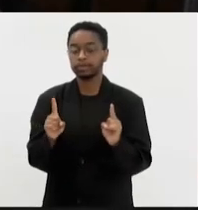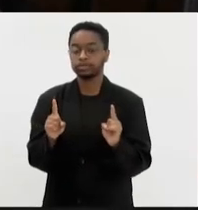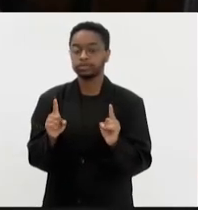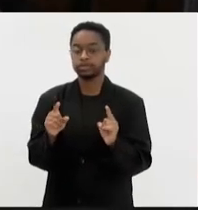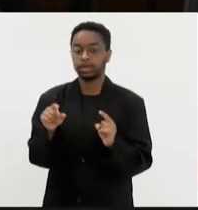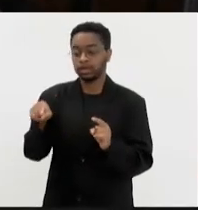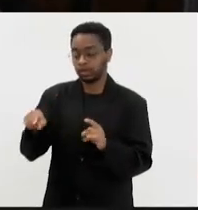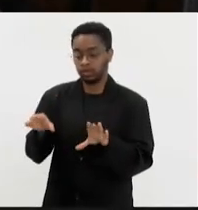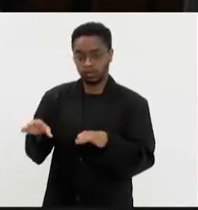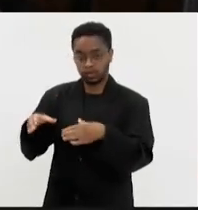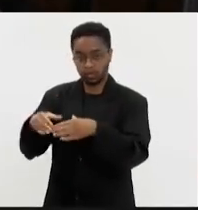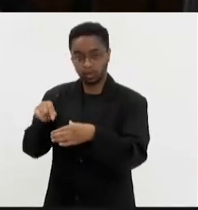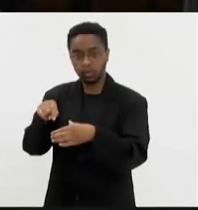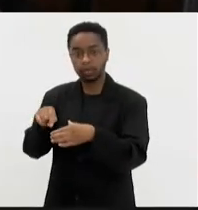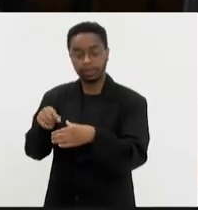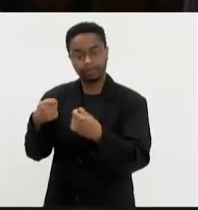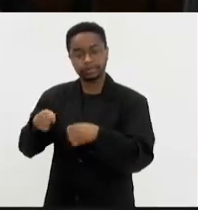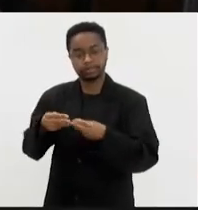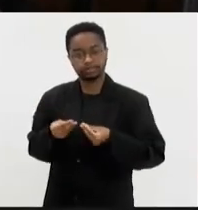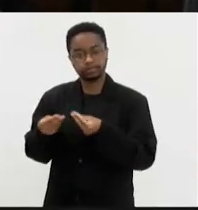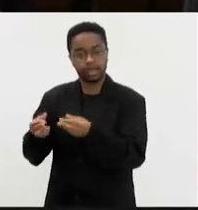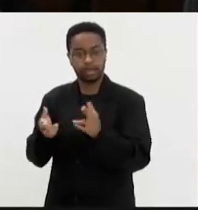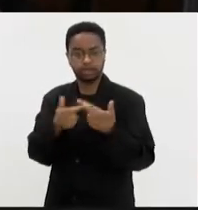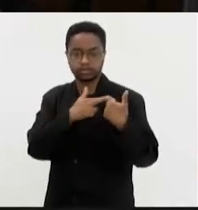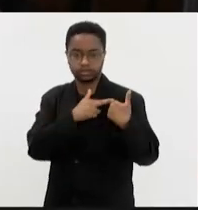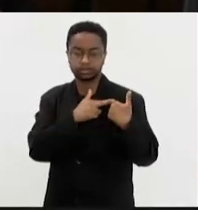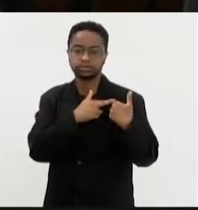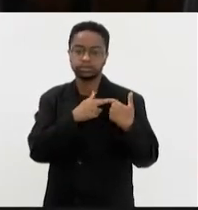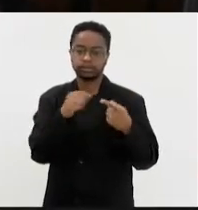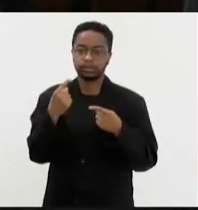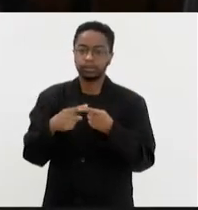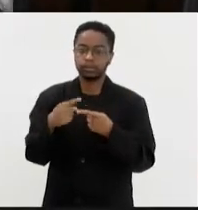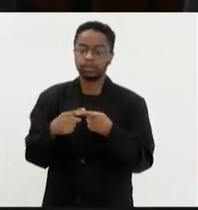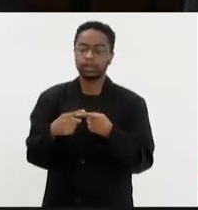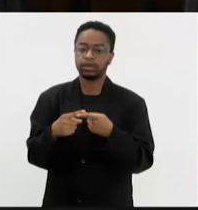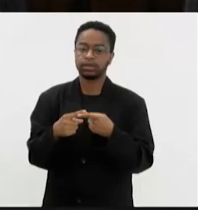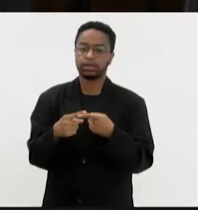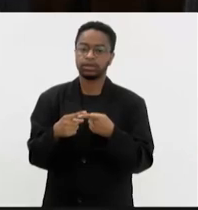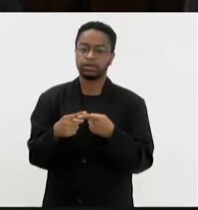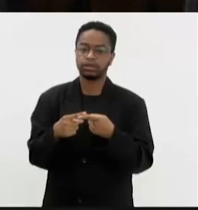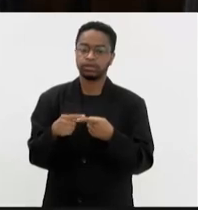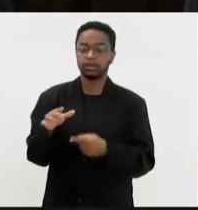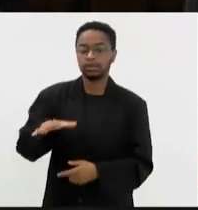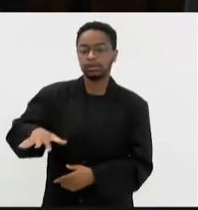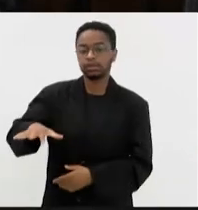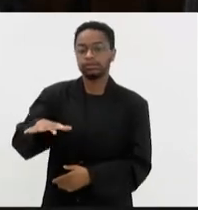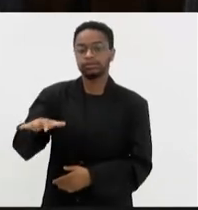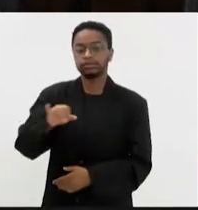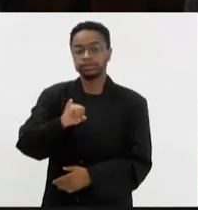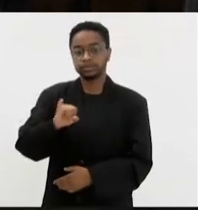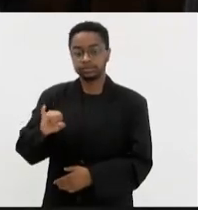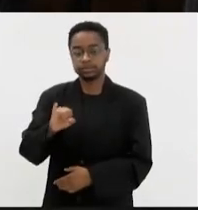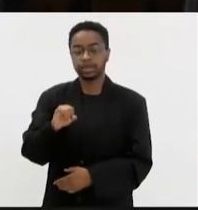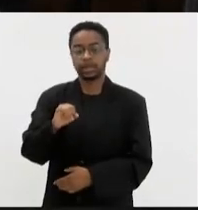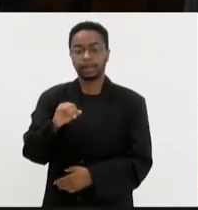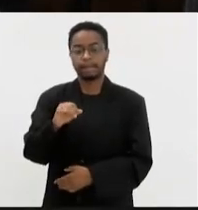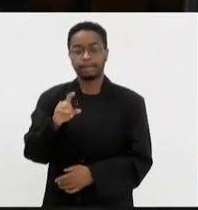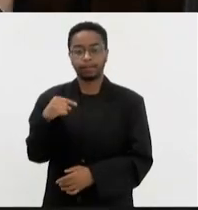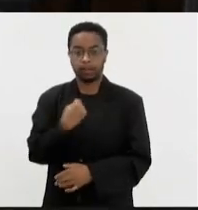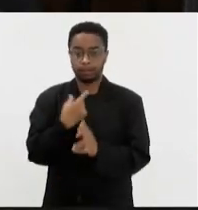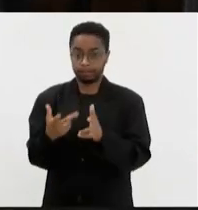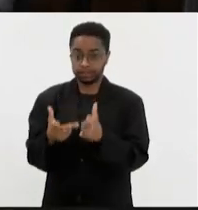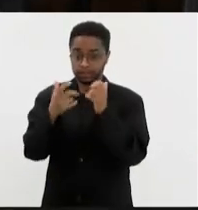provedores a alguma responsabilidade para que uma vez eh caracterizado que uma informação é